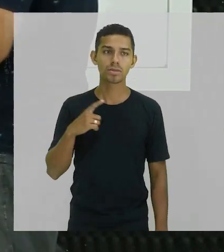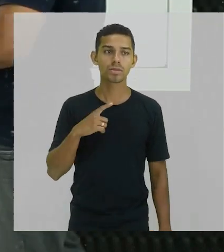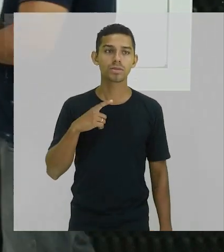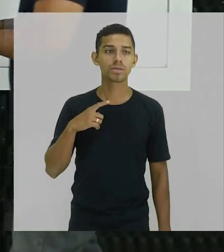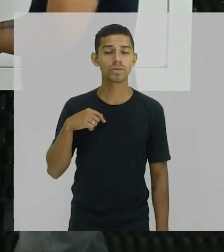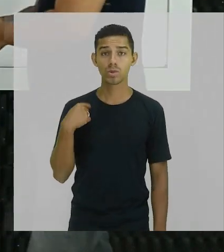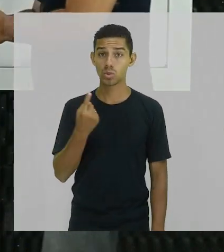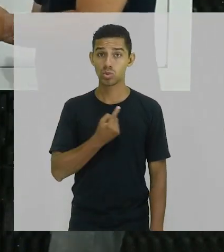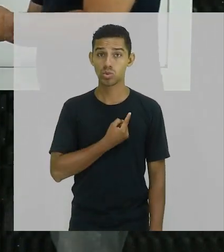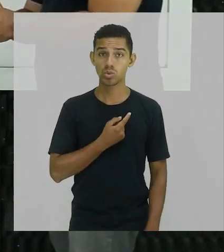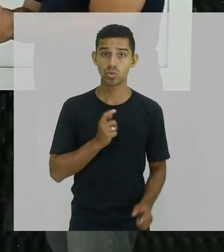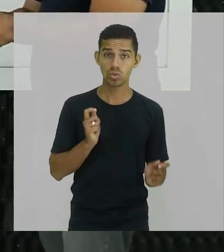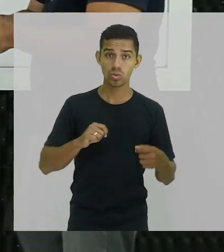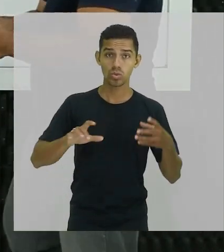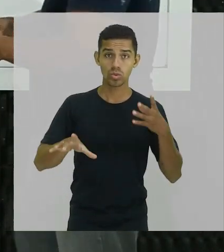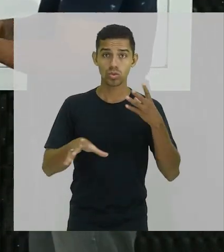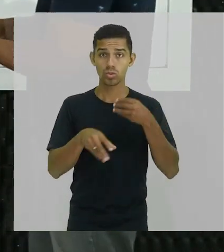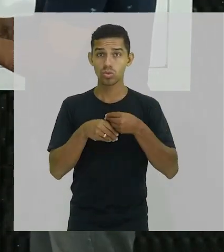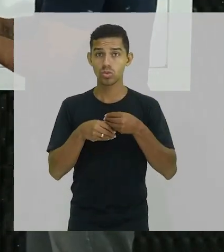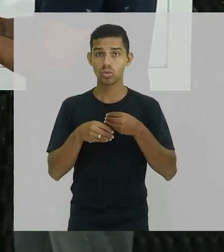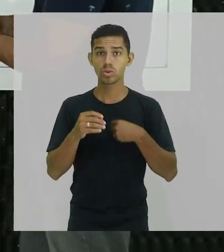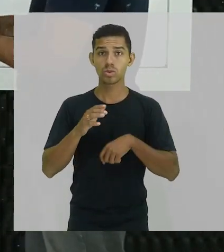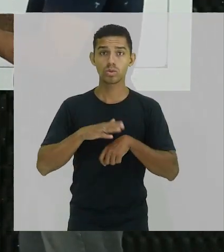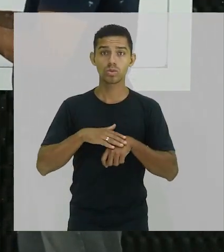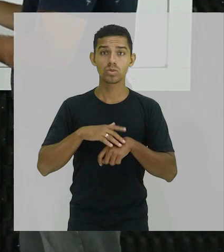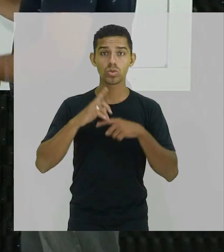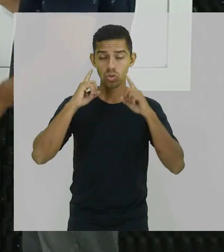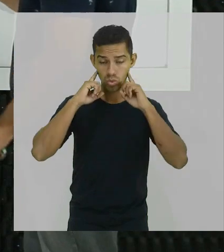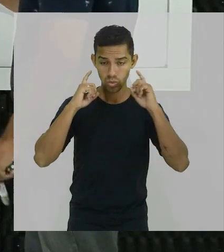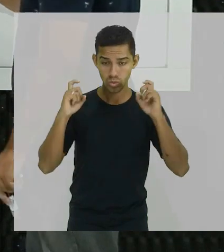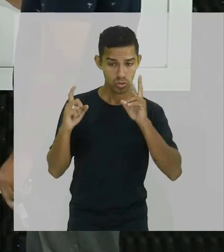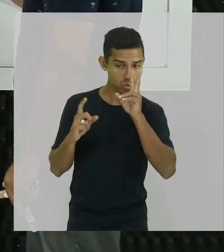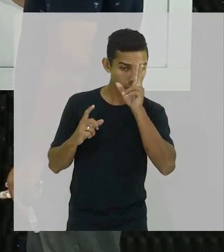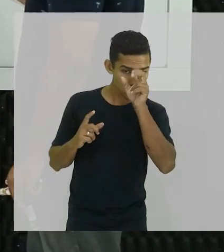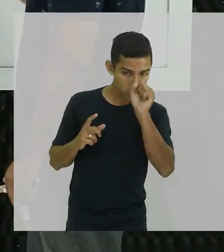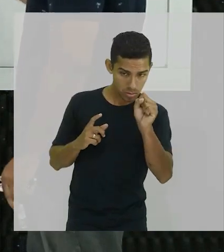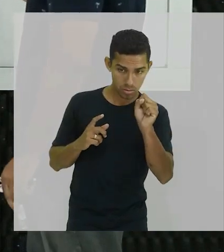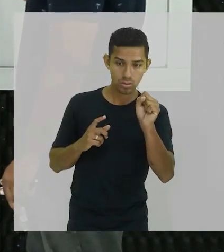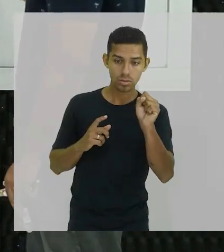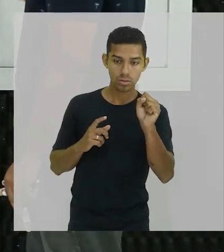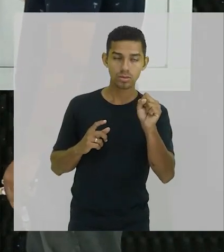que nós podemos definir entre som forte,